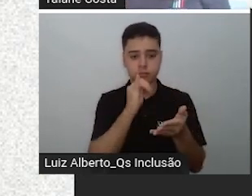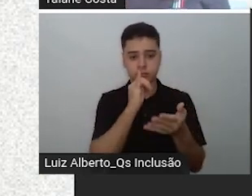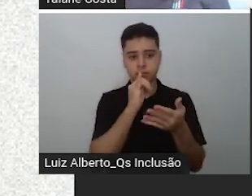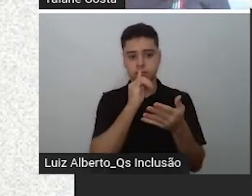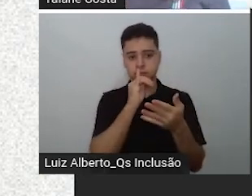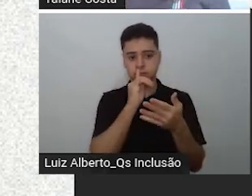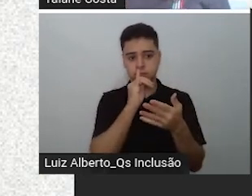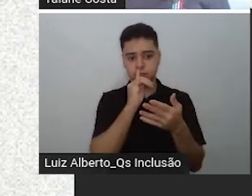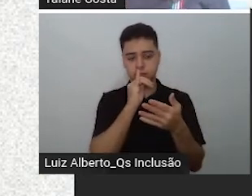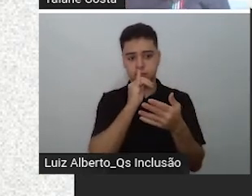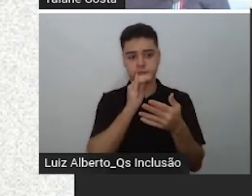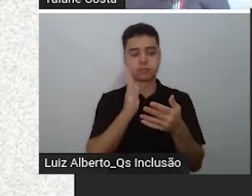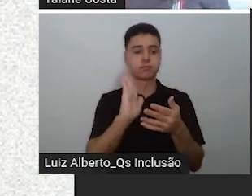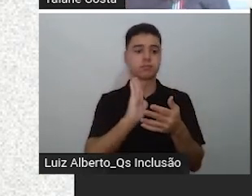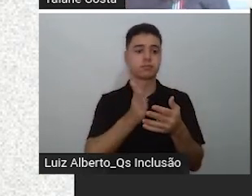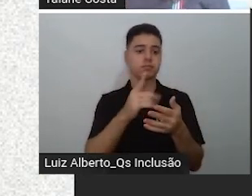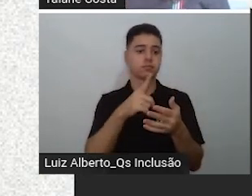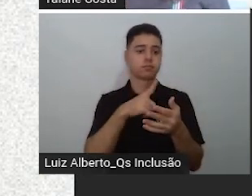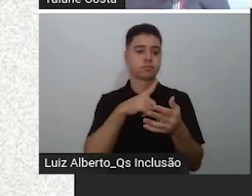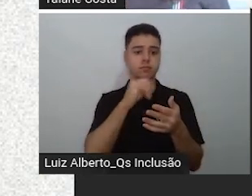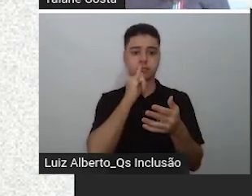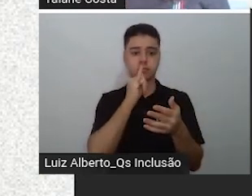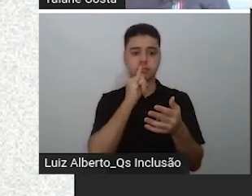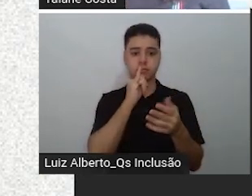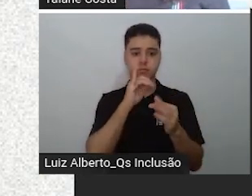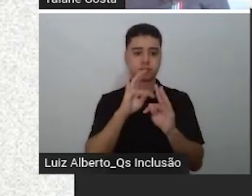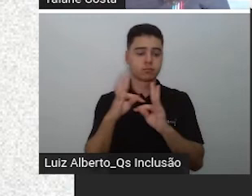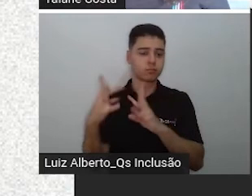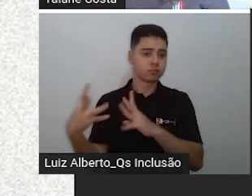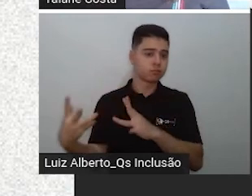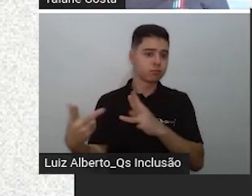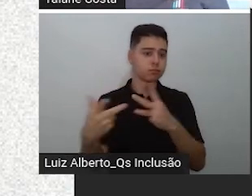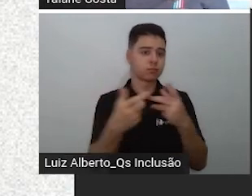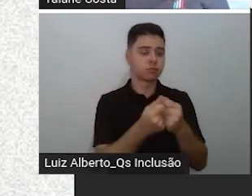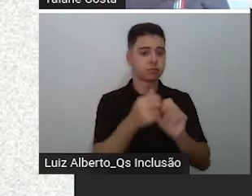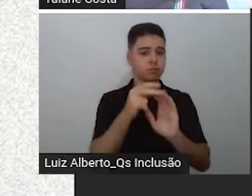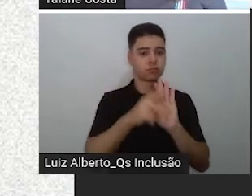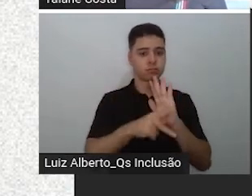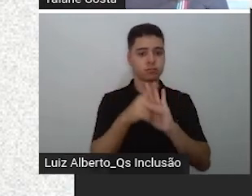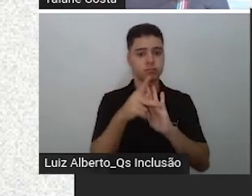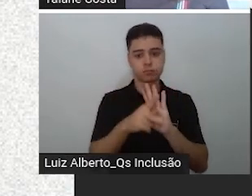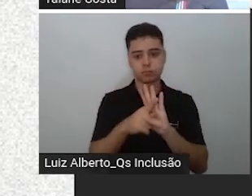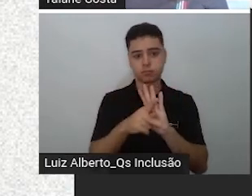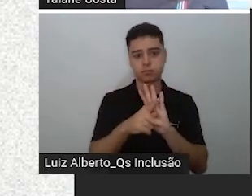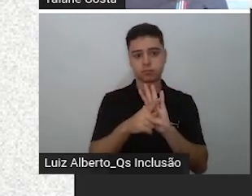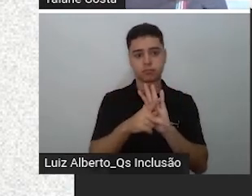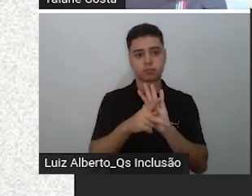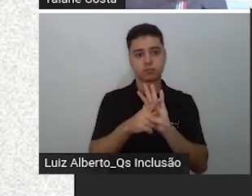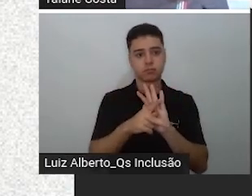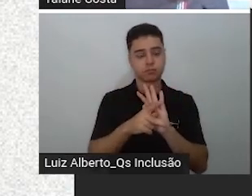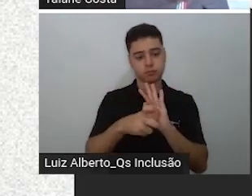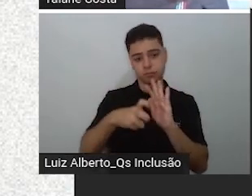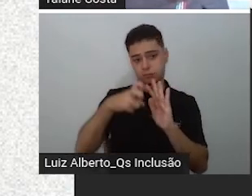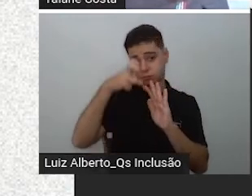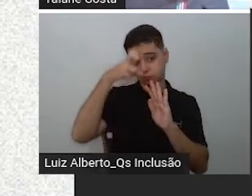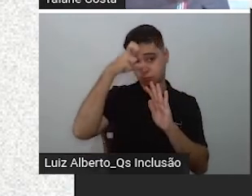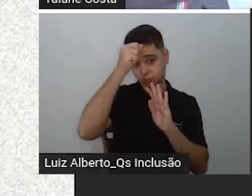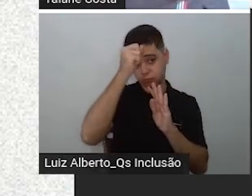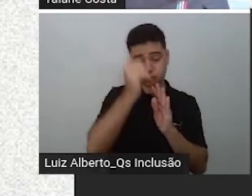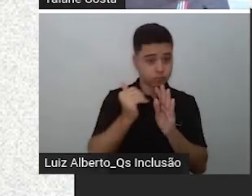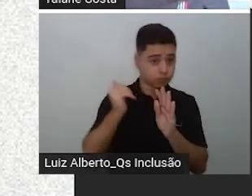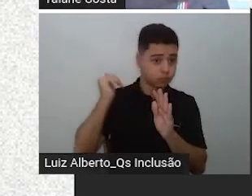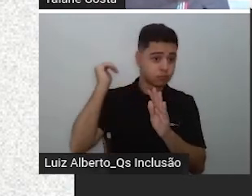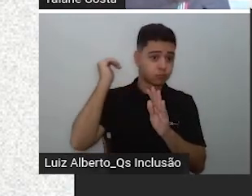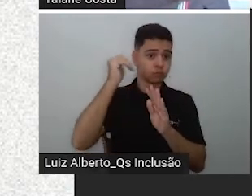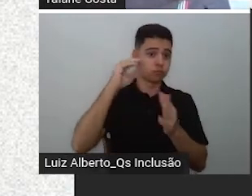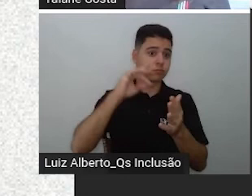E ele amplia as ações, fortalece, a ideia é fortalecer